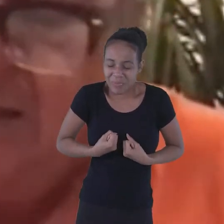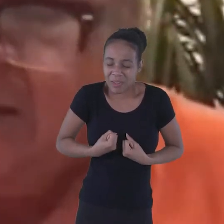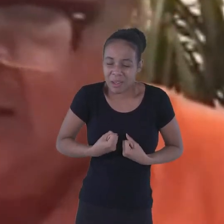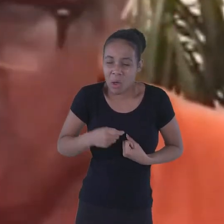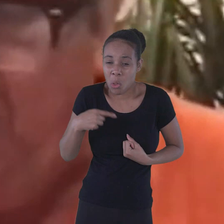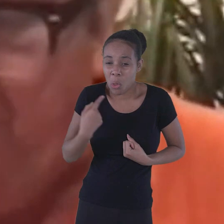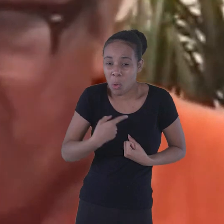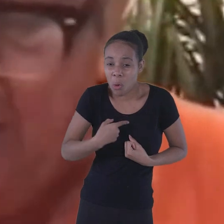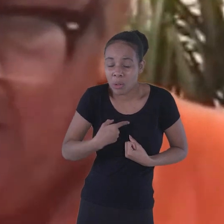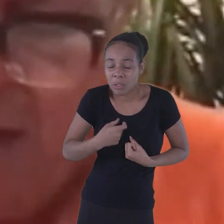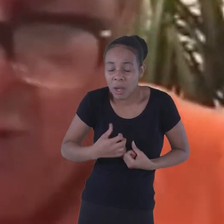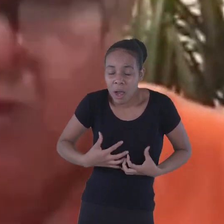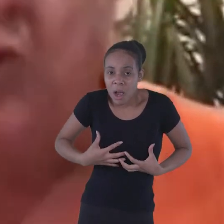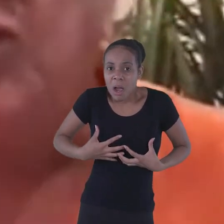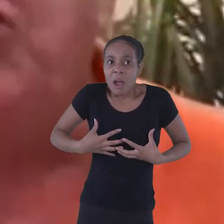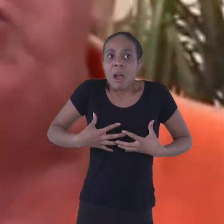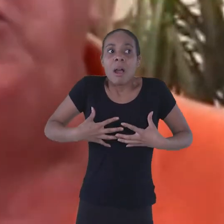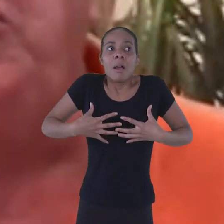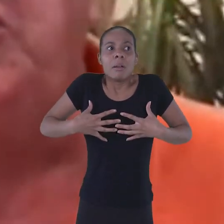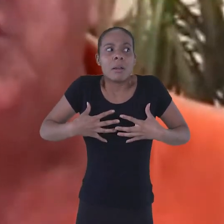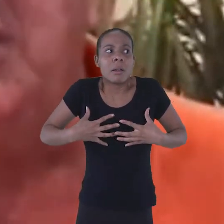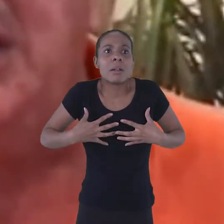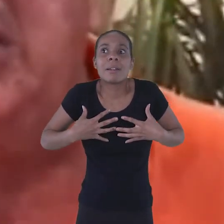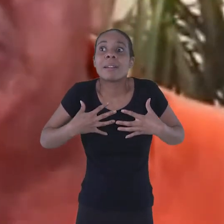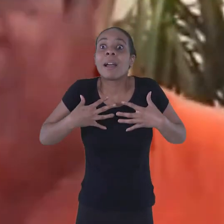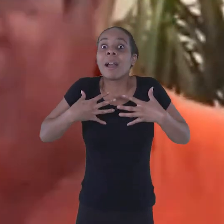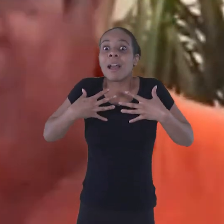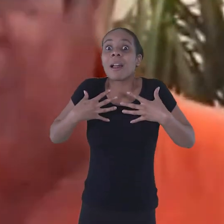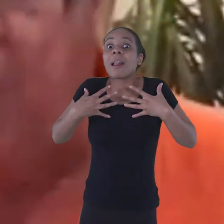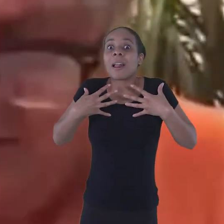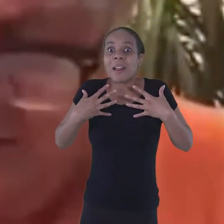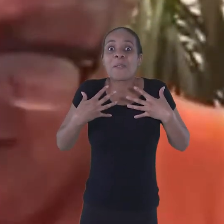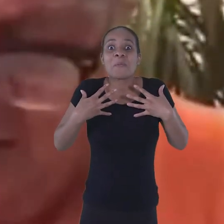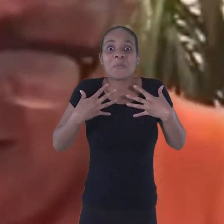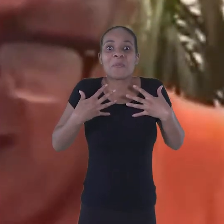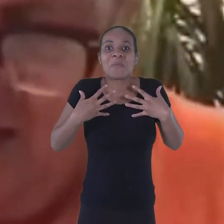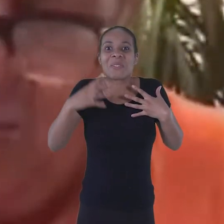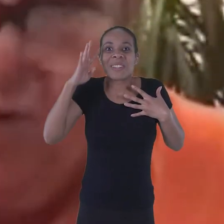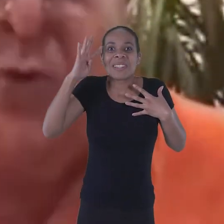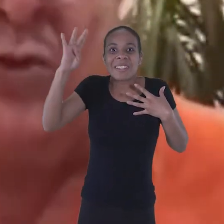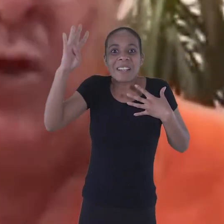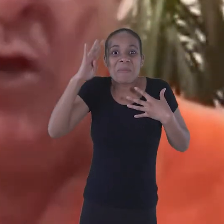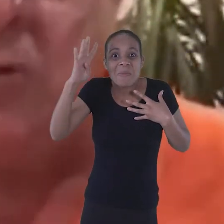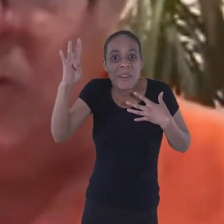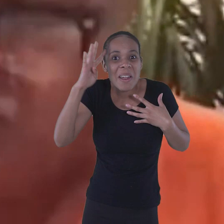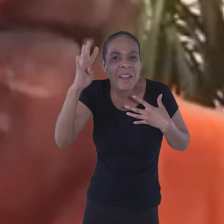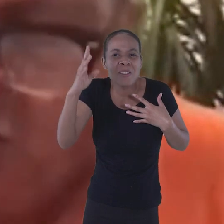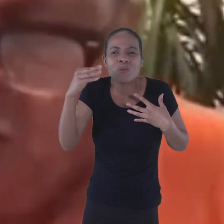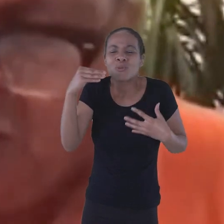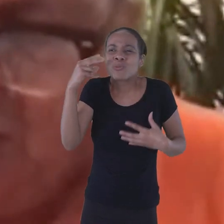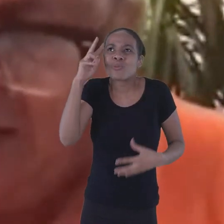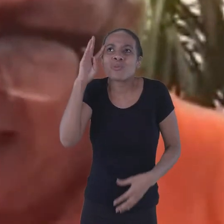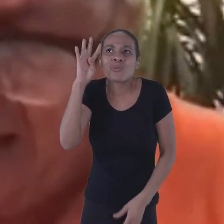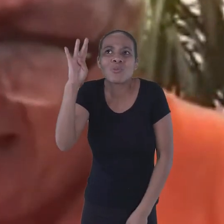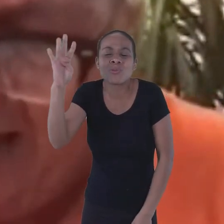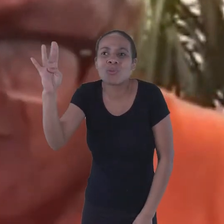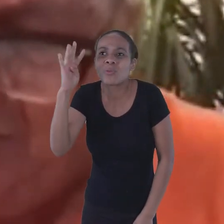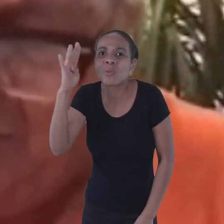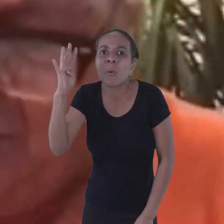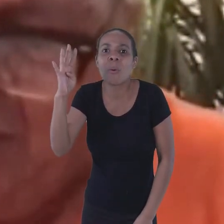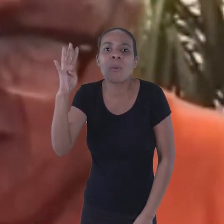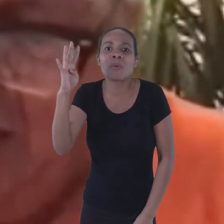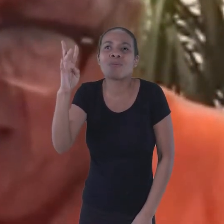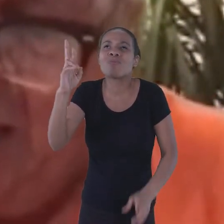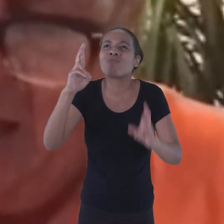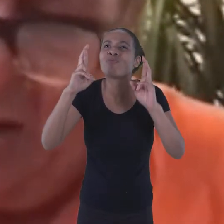vez, se confunde também com sonhos e esperanças. E quando os nossos sonhos são